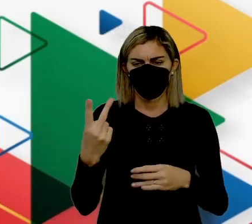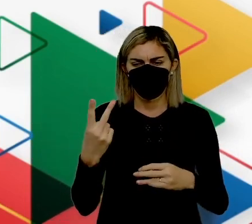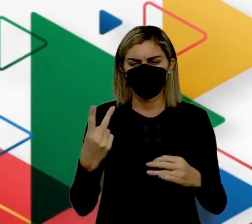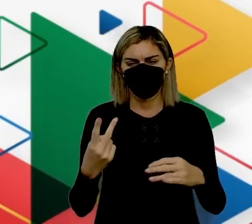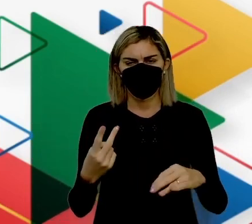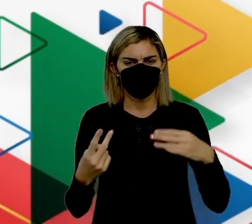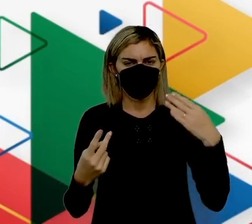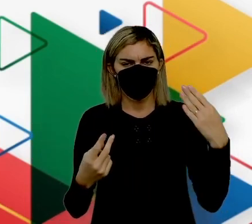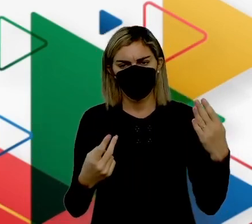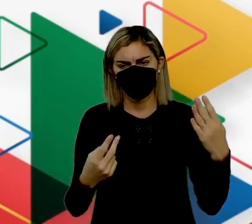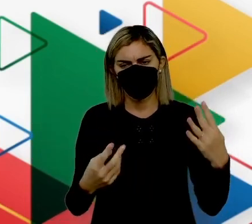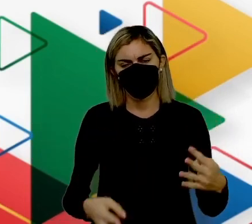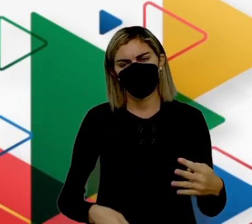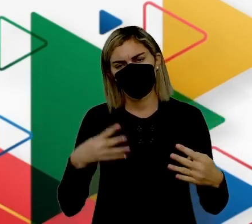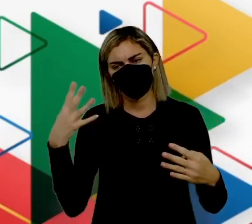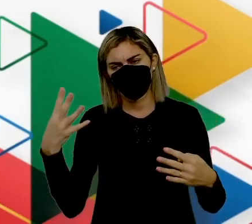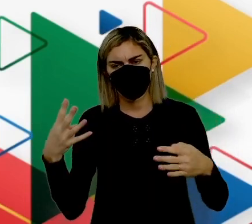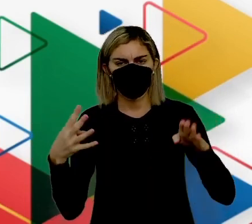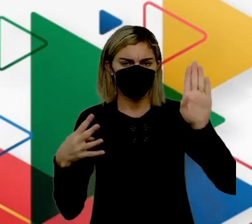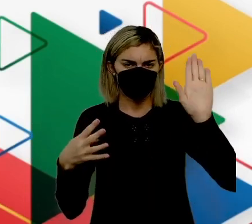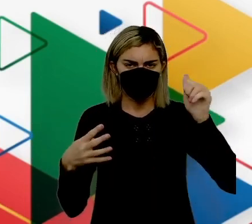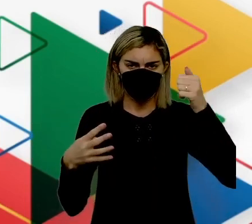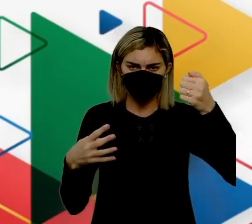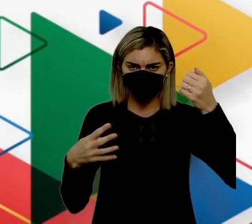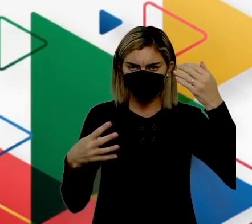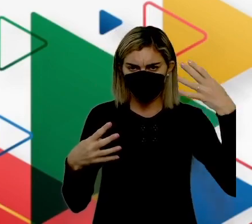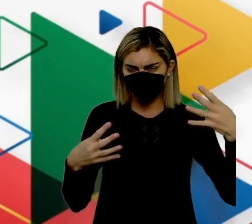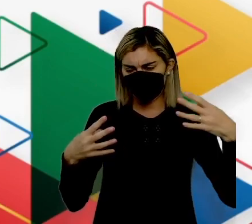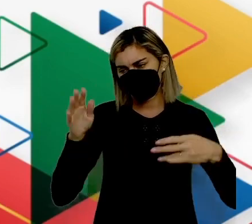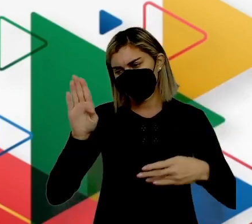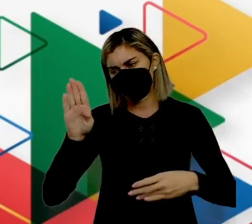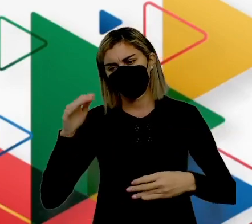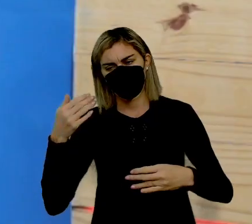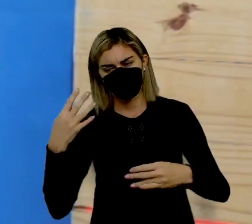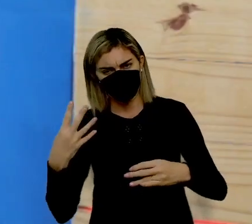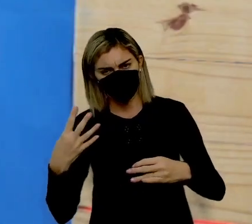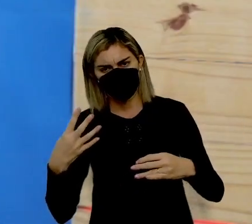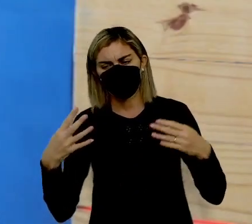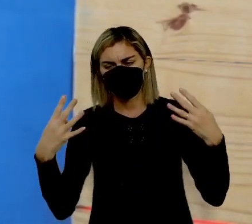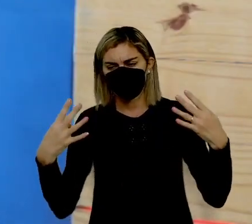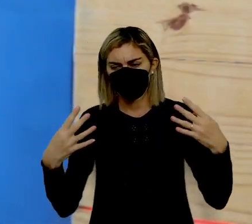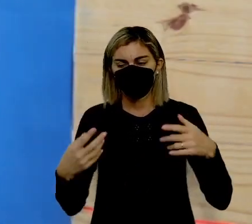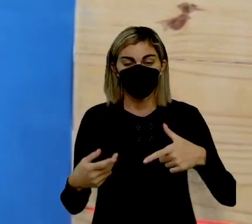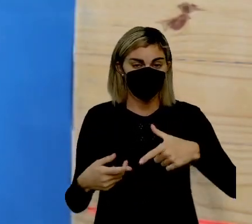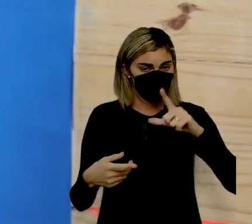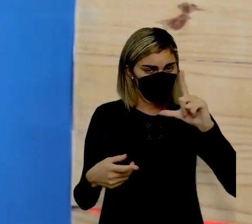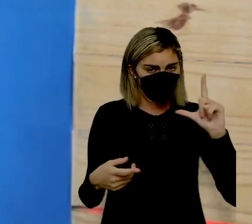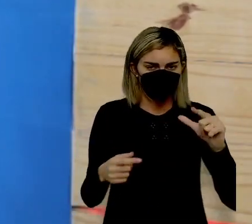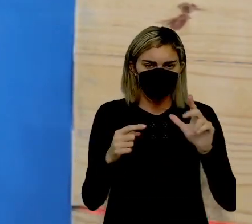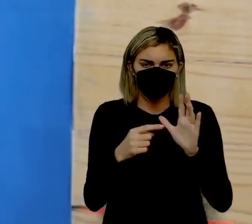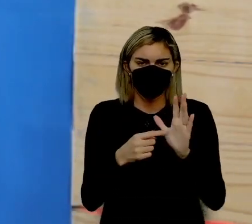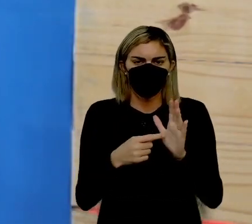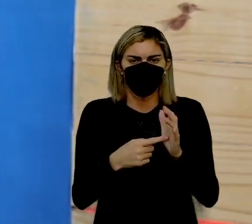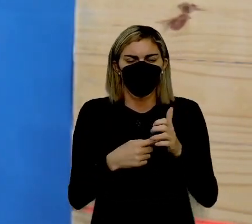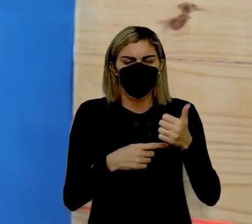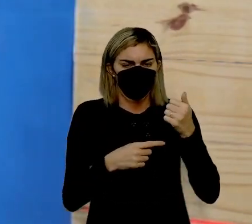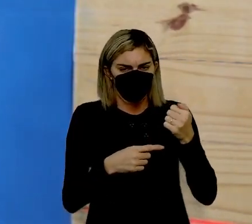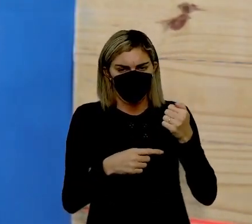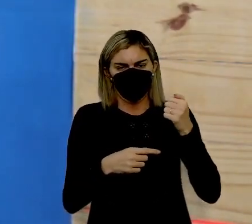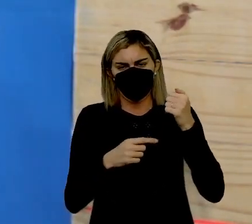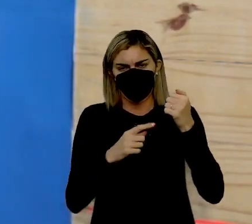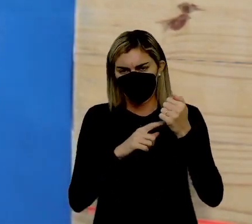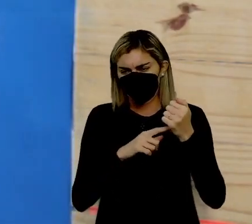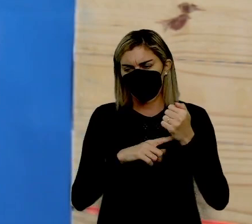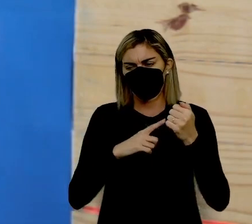cada uma vai ficar com carga de 4 coulomb. Presta atenção. Antes, a esfera